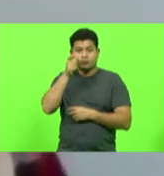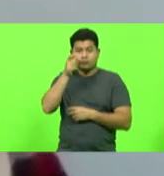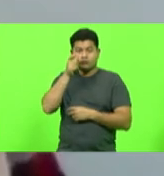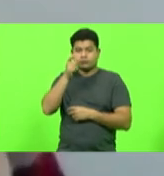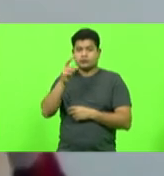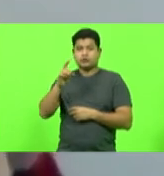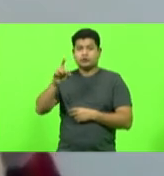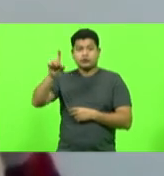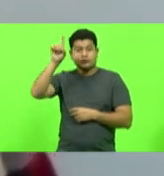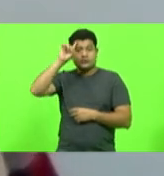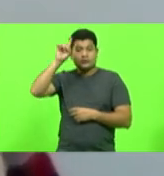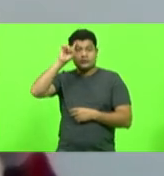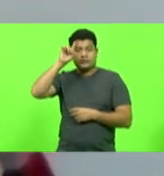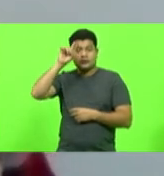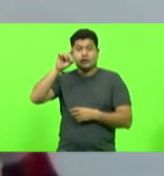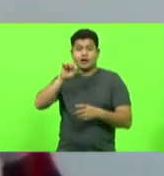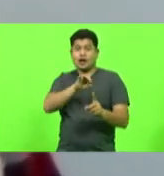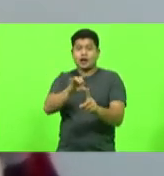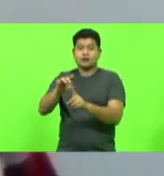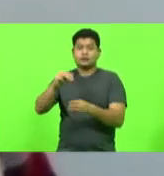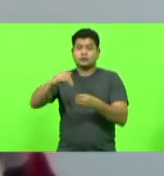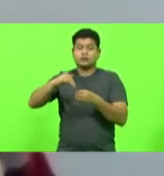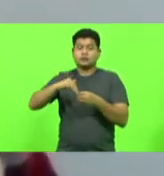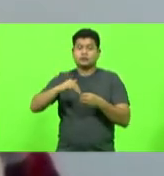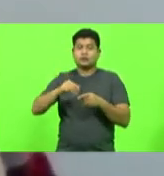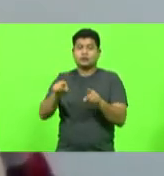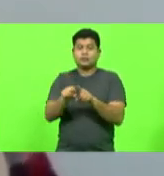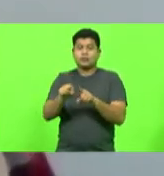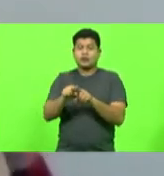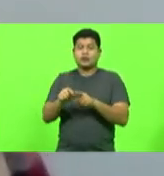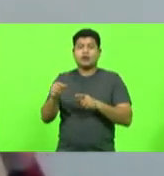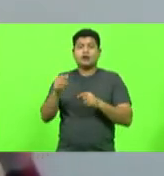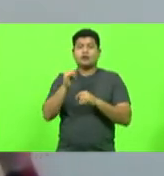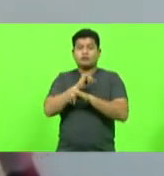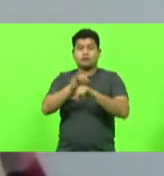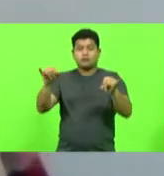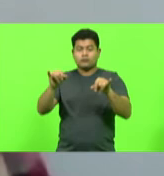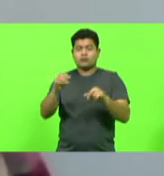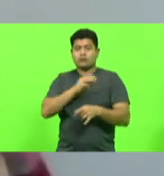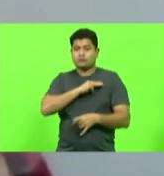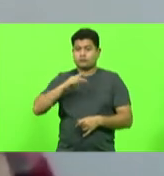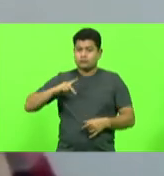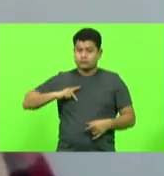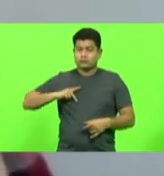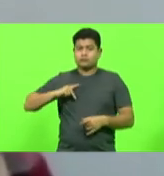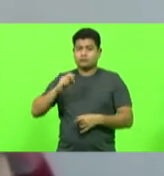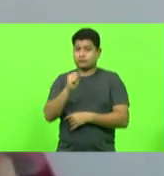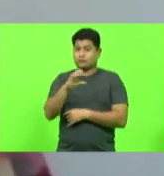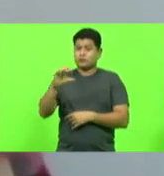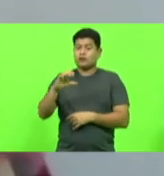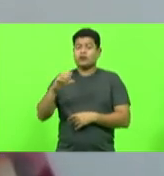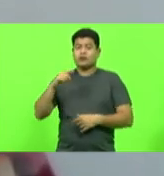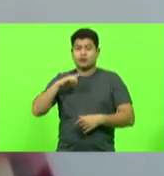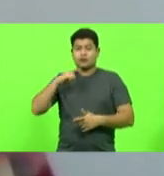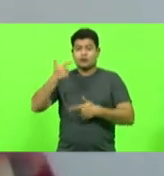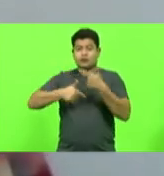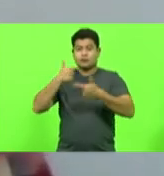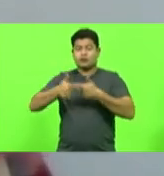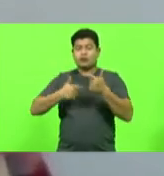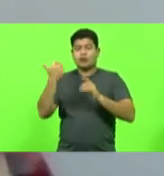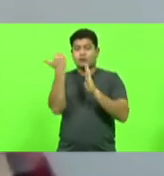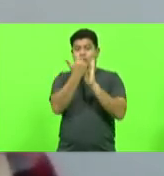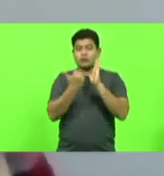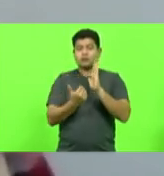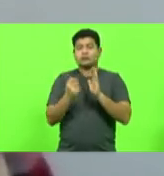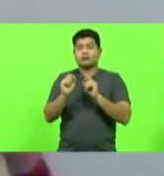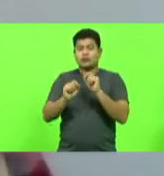município, informo que o Ministério Público de Santa Catarina tem trabalhado na questão do fortalecimento em um programa chamado Juntos pelo